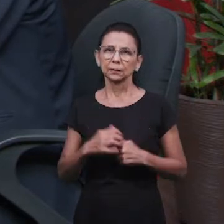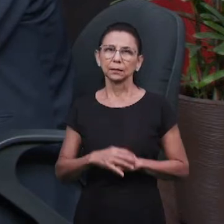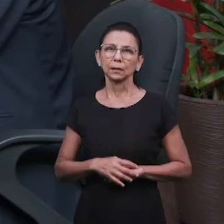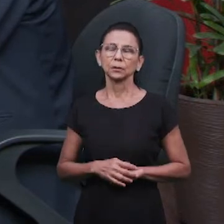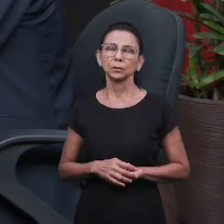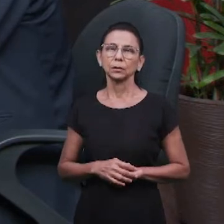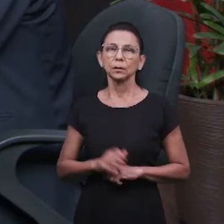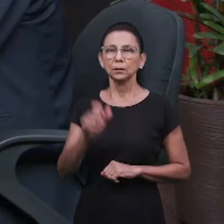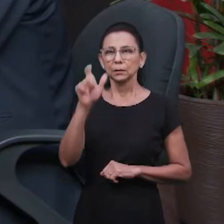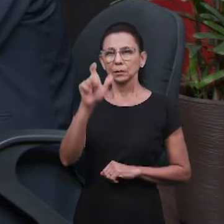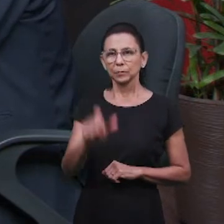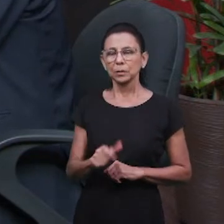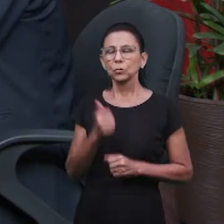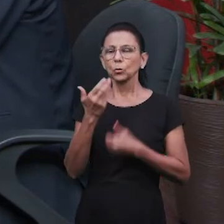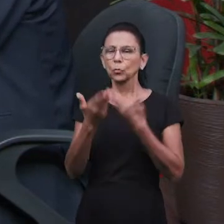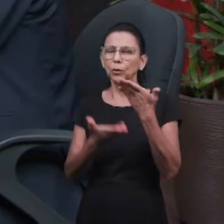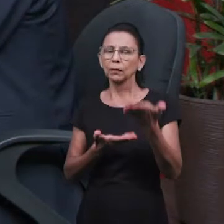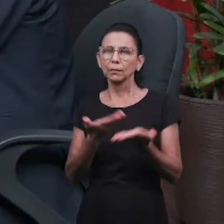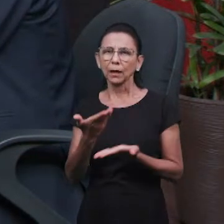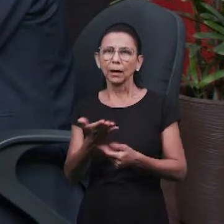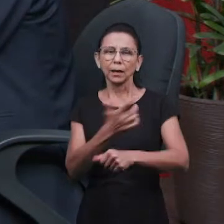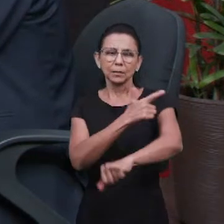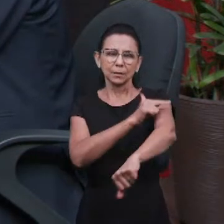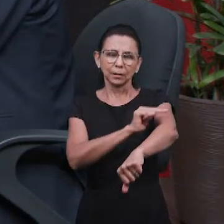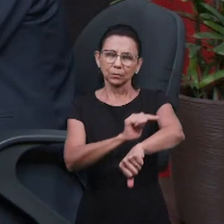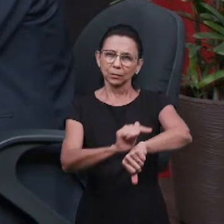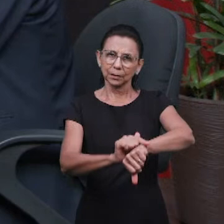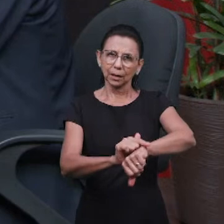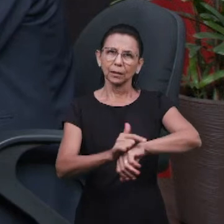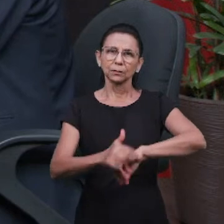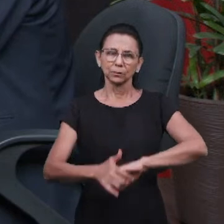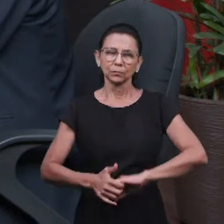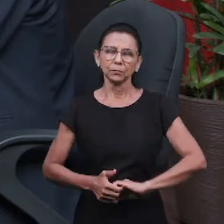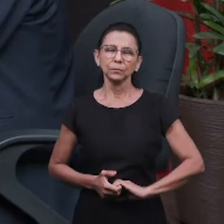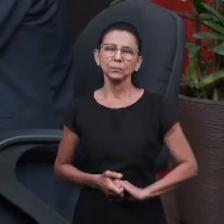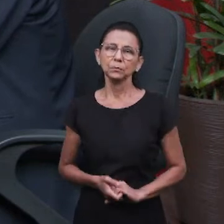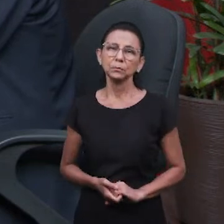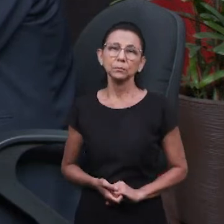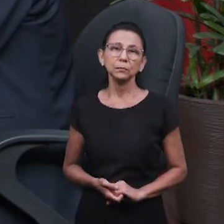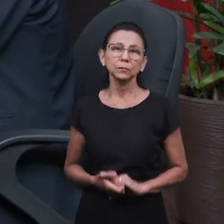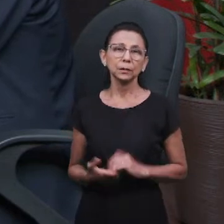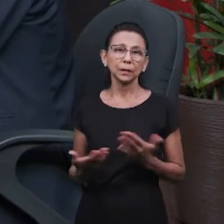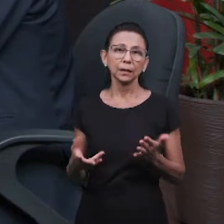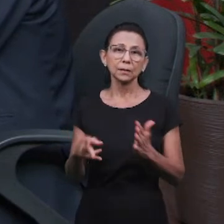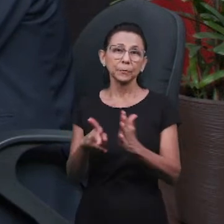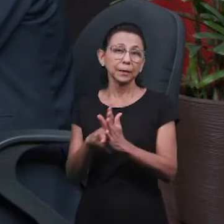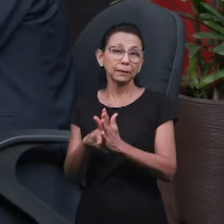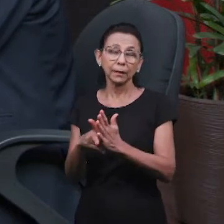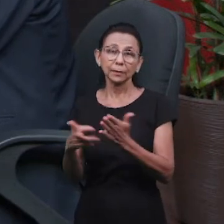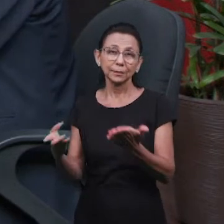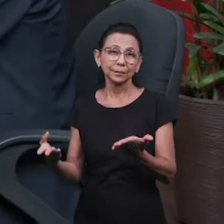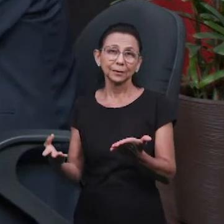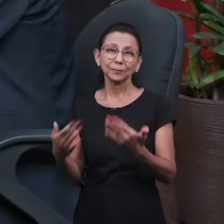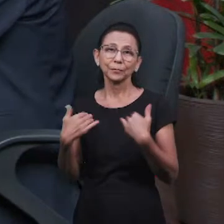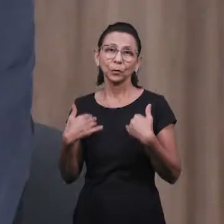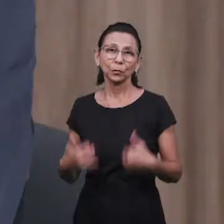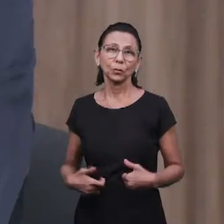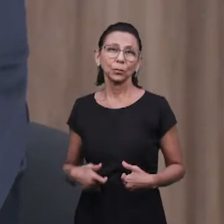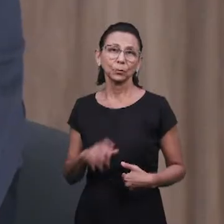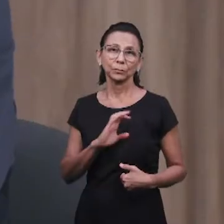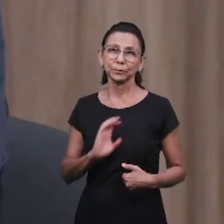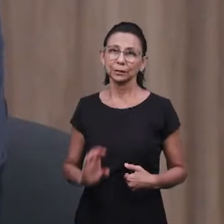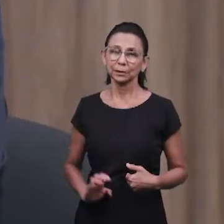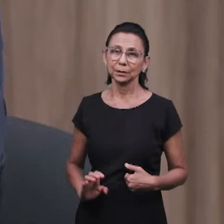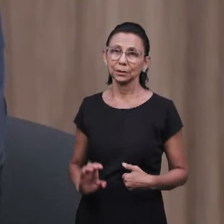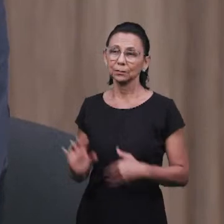bem, sem fazer de uma acepção, mas entendendo assim, que elas fazem parte do corpo, e que o